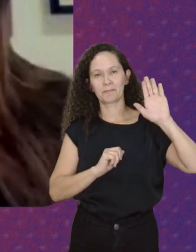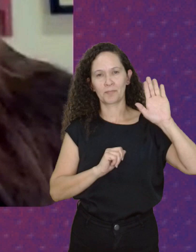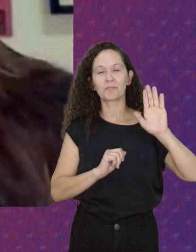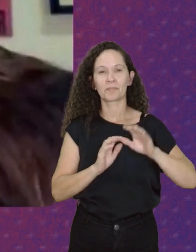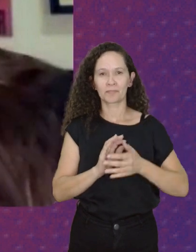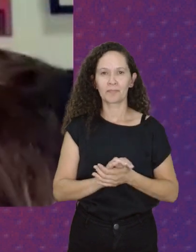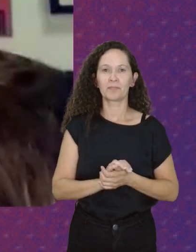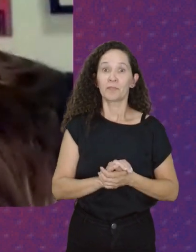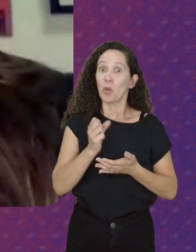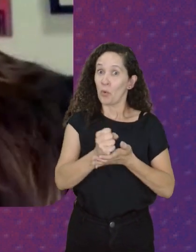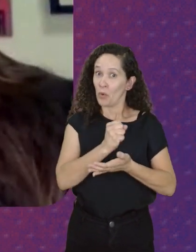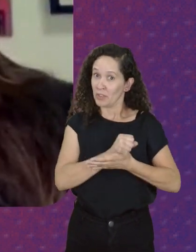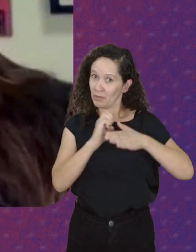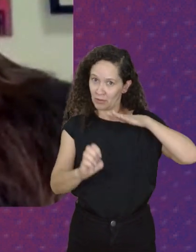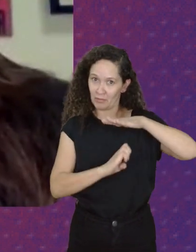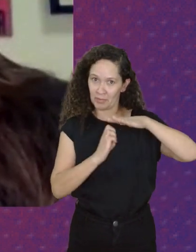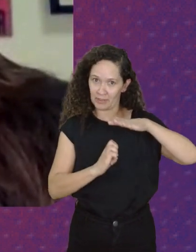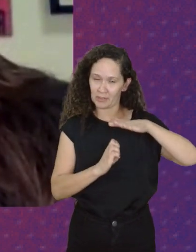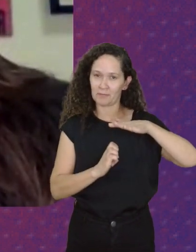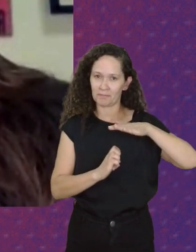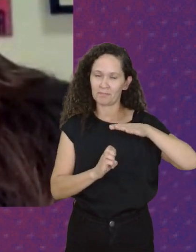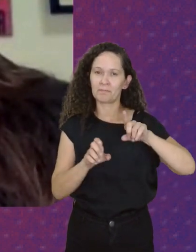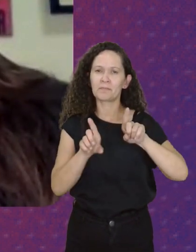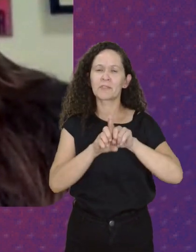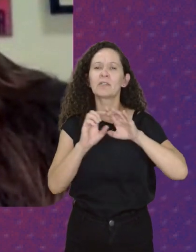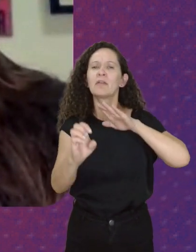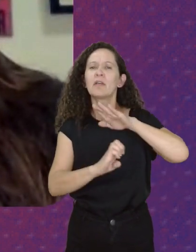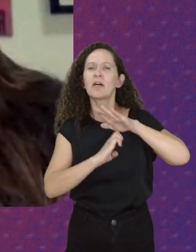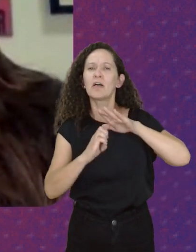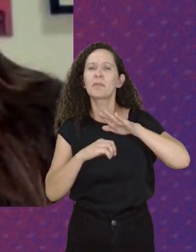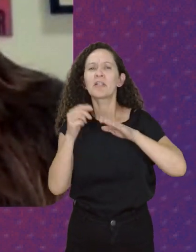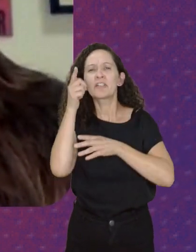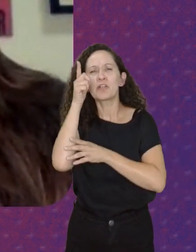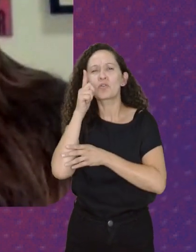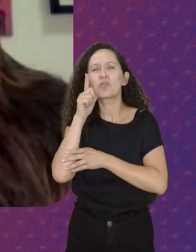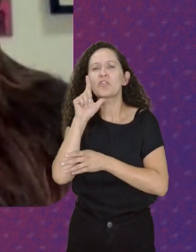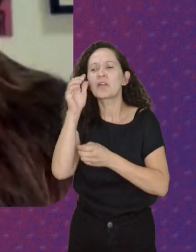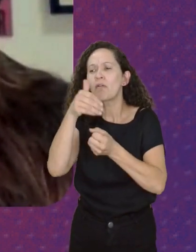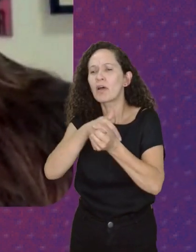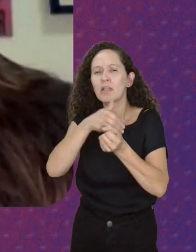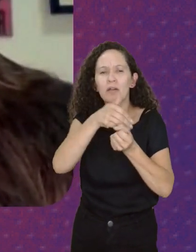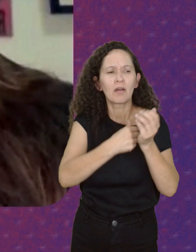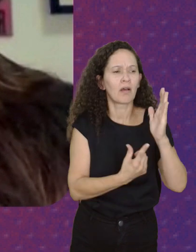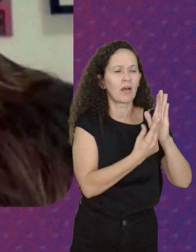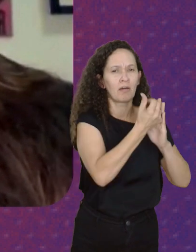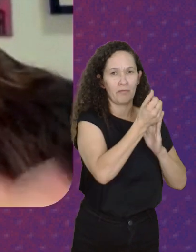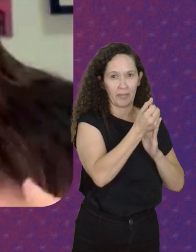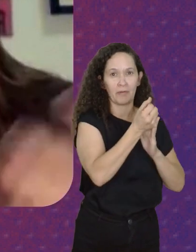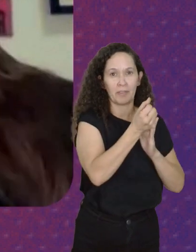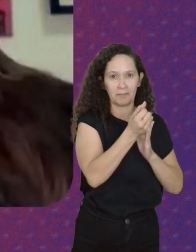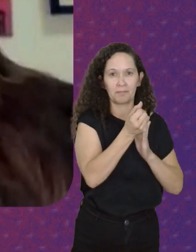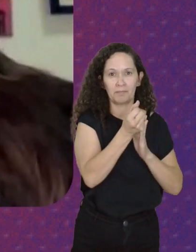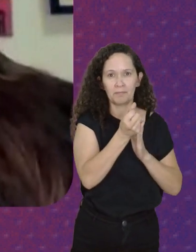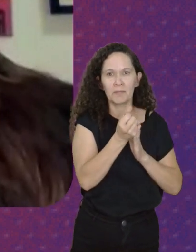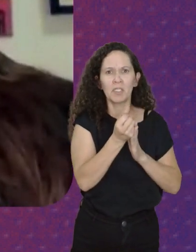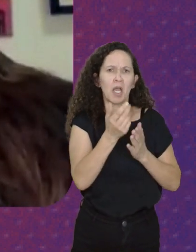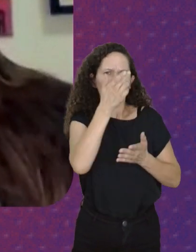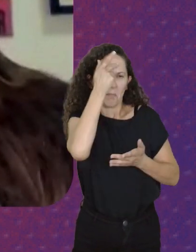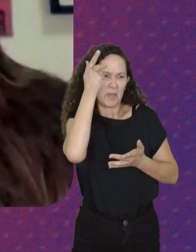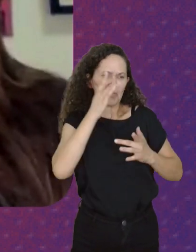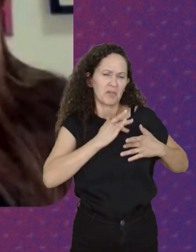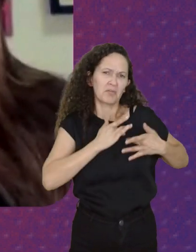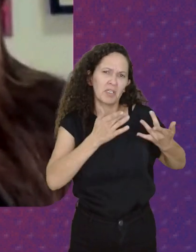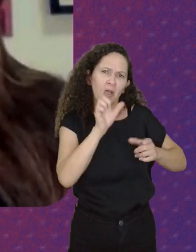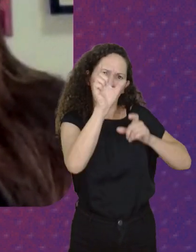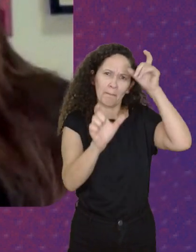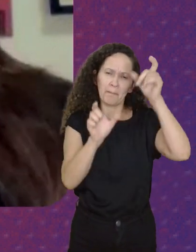você contratá-la, e ela vai arrecadar recursos das suas potenciais doadoras, né, e